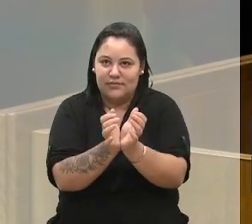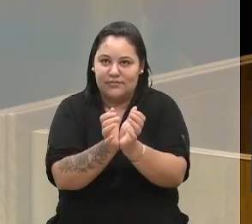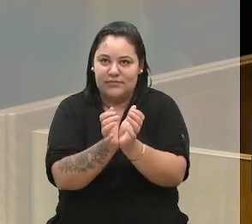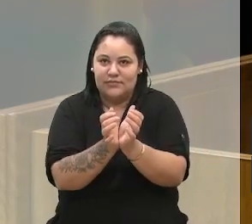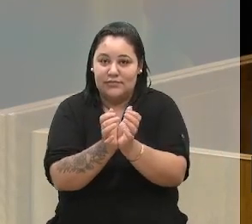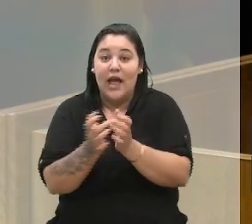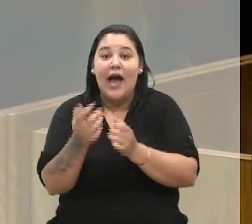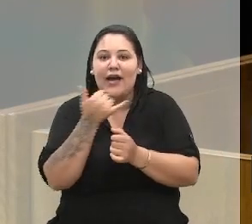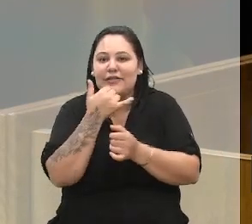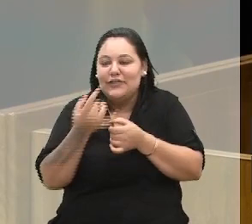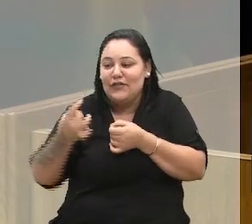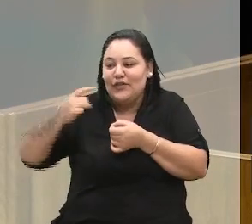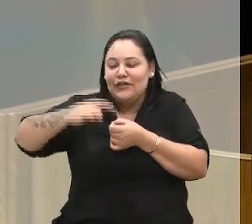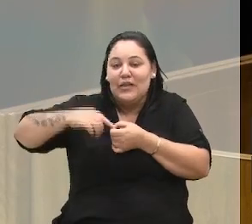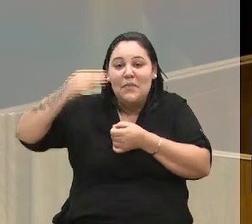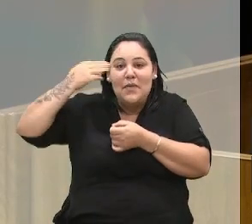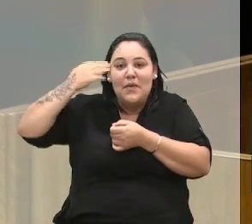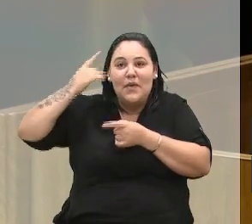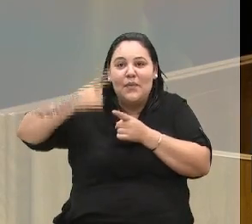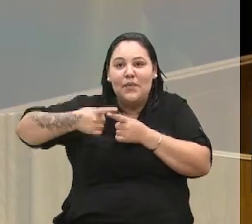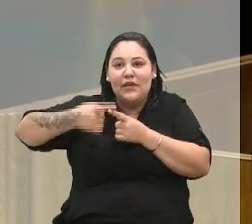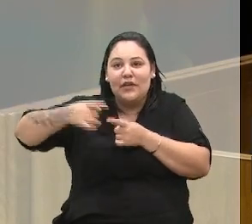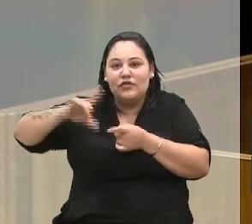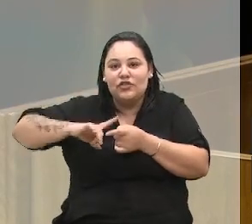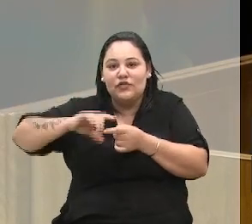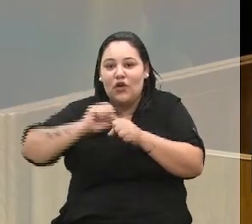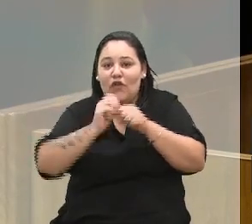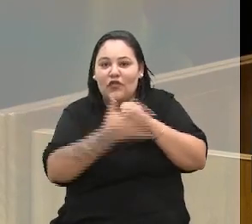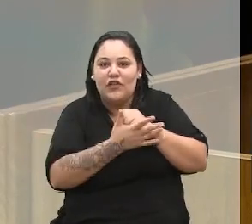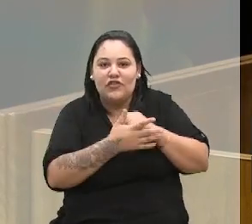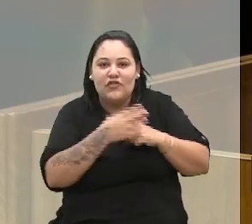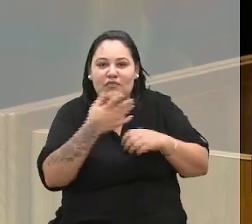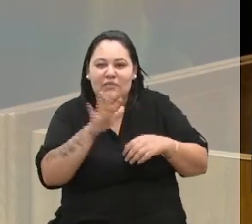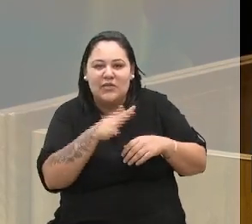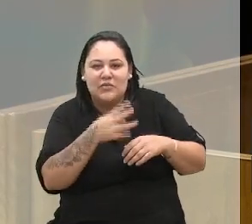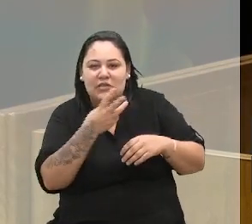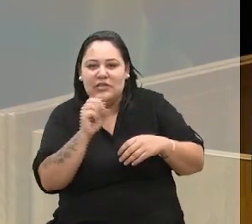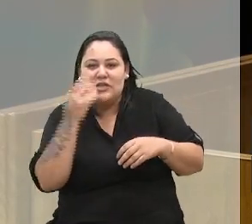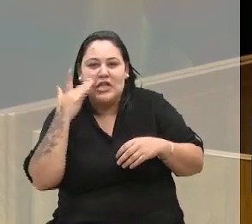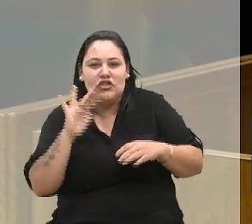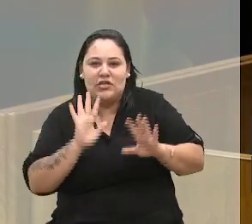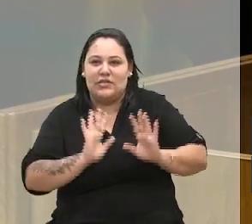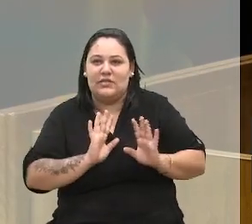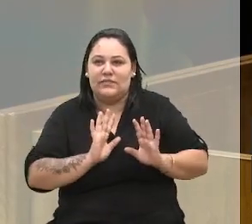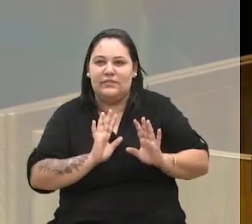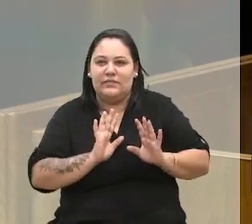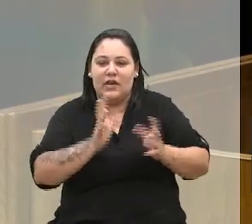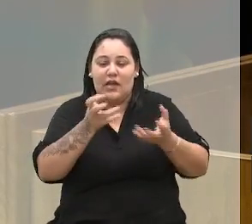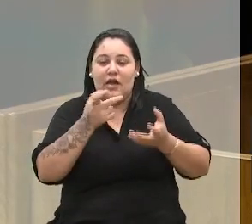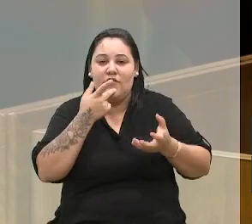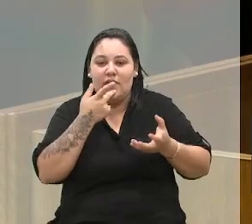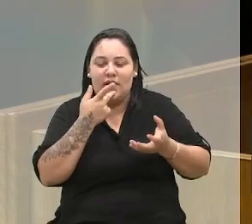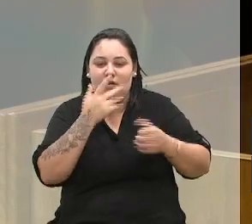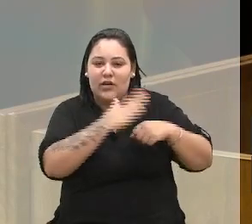memória, porque eu tive o Covid faz uns 30 dias. Quero dizer ao nobre colega